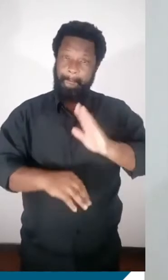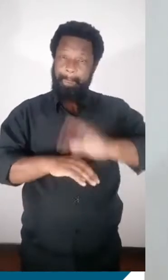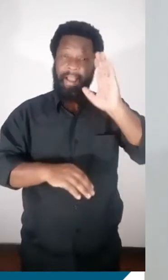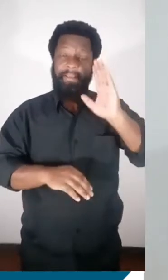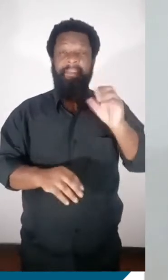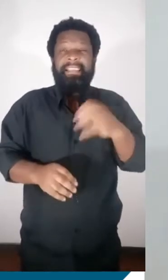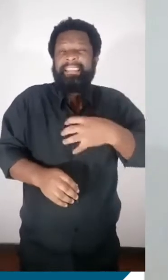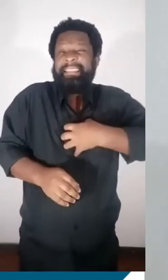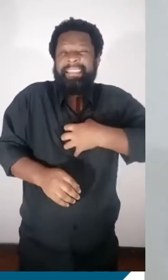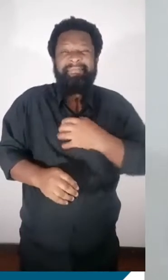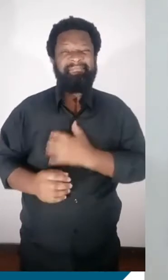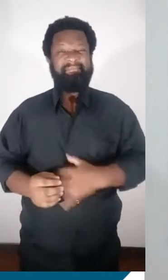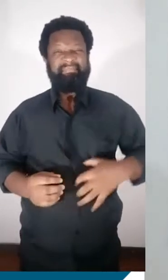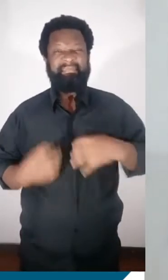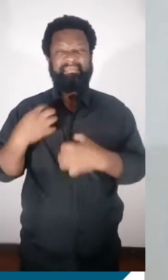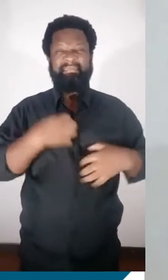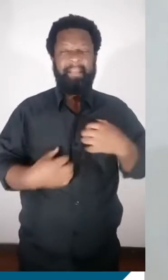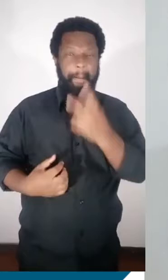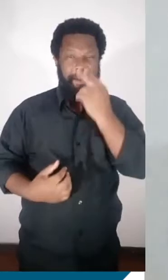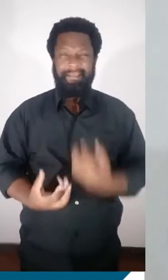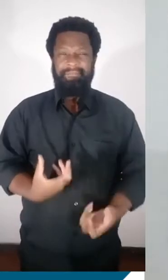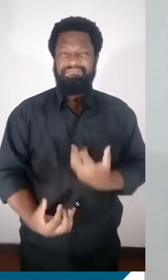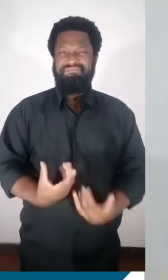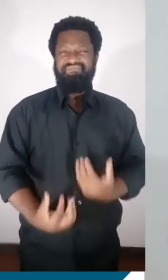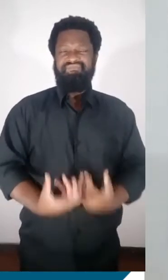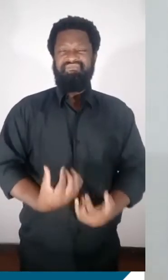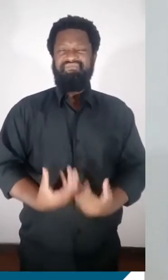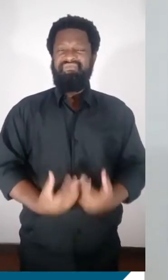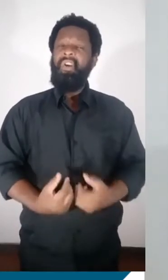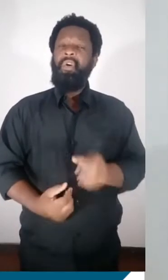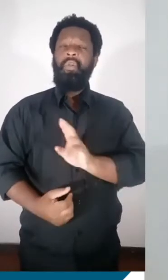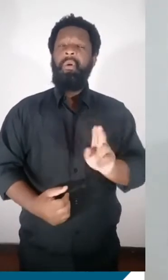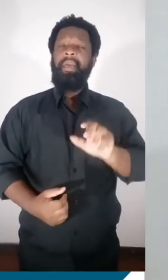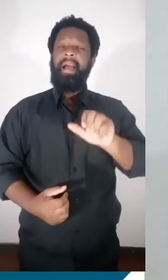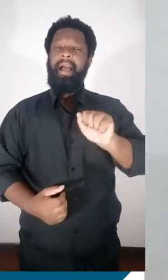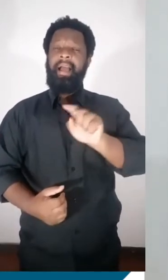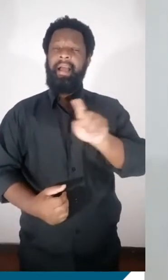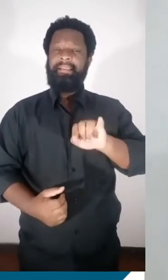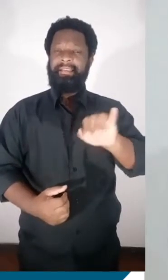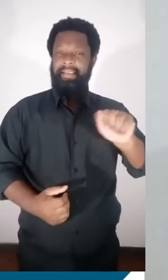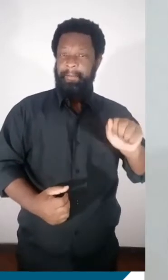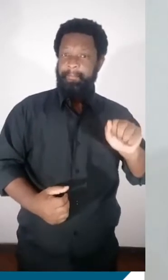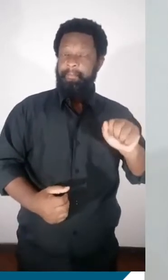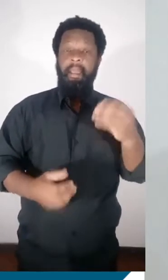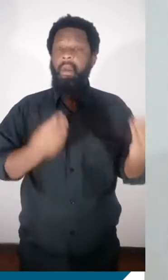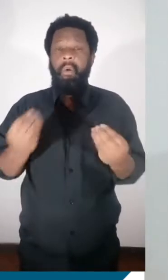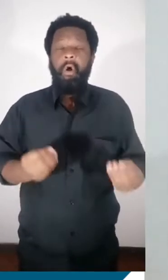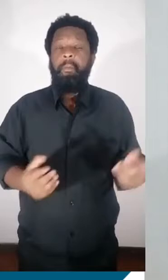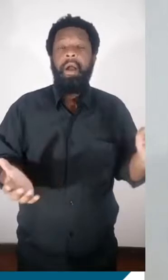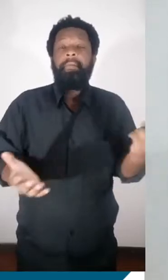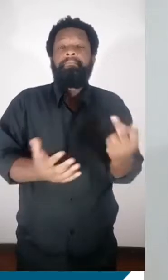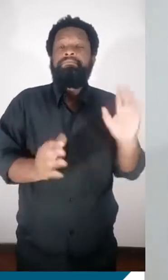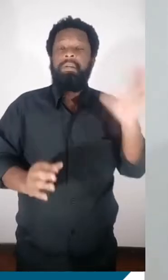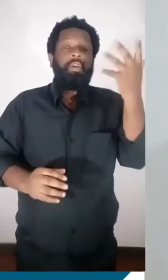normal. Isso causa uma sensação muito ruim, que é uma sensação de queimação estomacal, que é o que nós chamamos de azia. E o que nós podemos